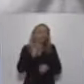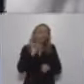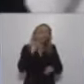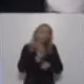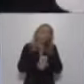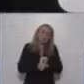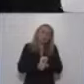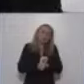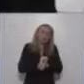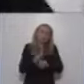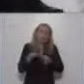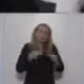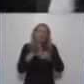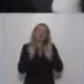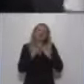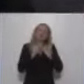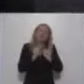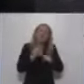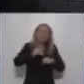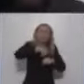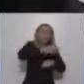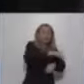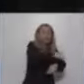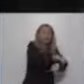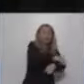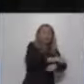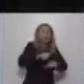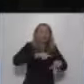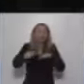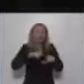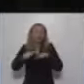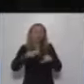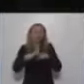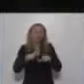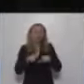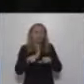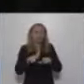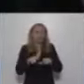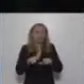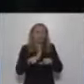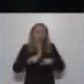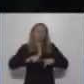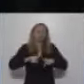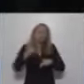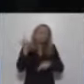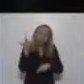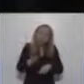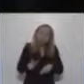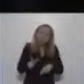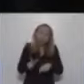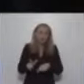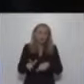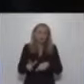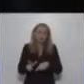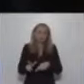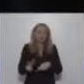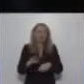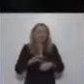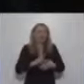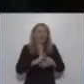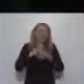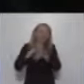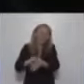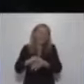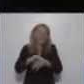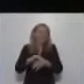UPP que poderiam estar na rua e não teria necessidade de ter esse RAS compulsório. Mais uma vez, peço que o líder do governo